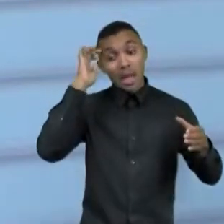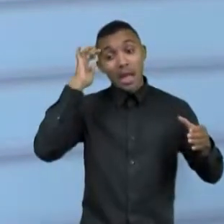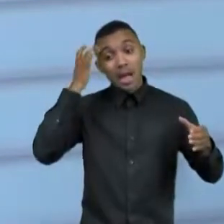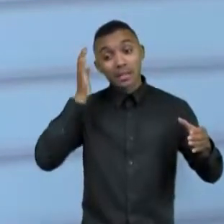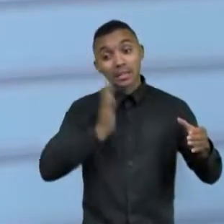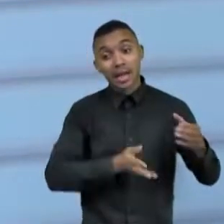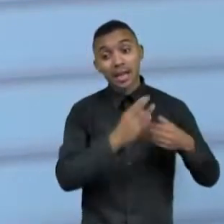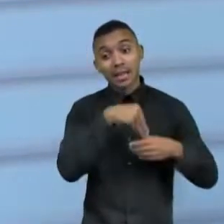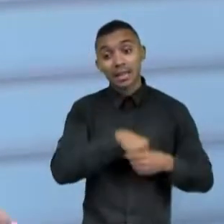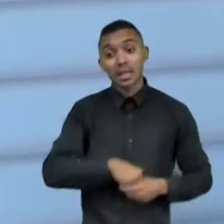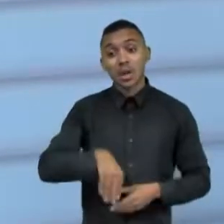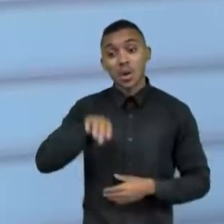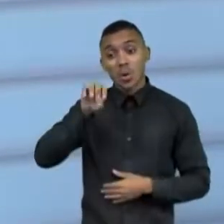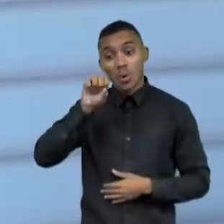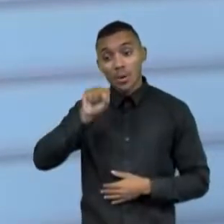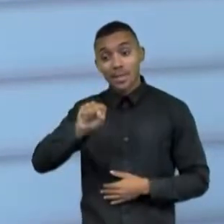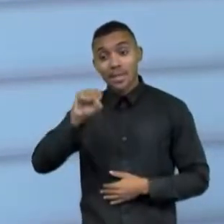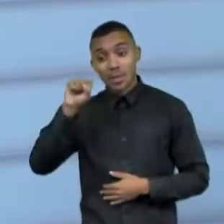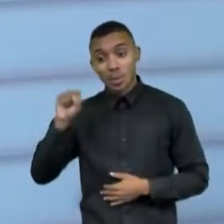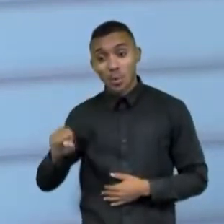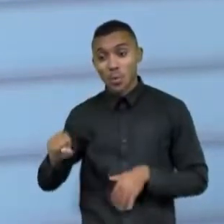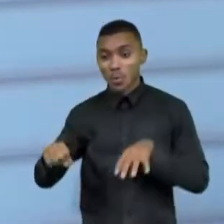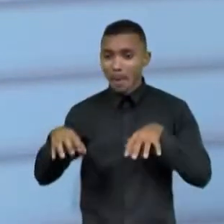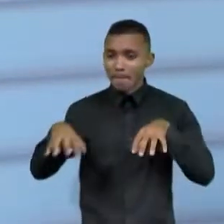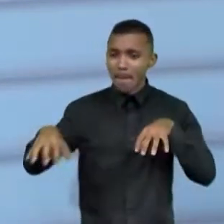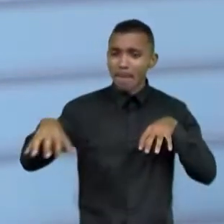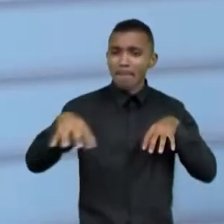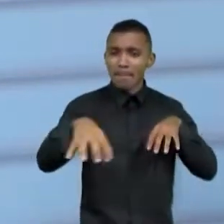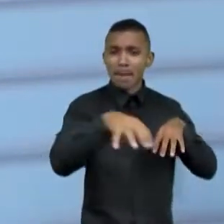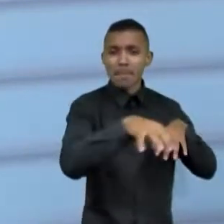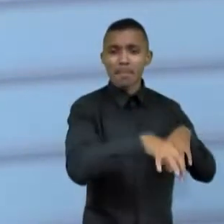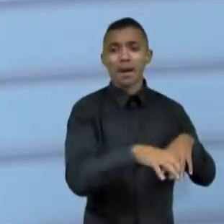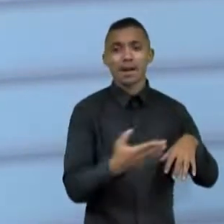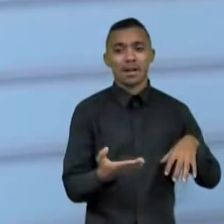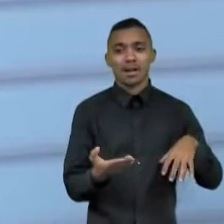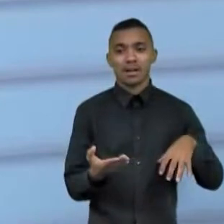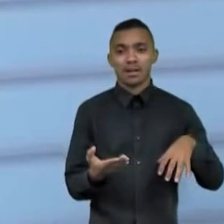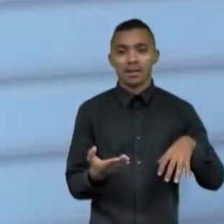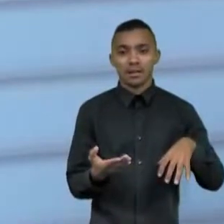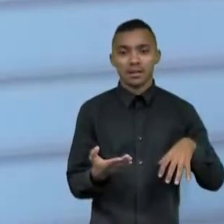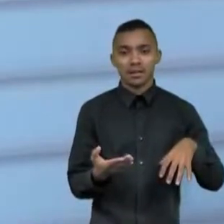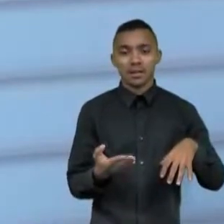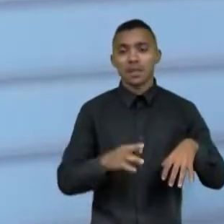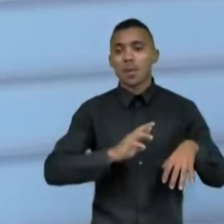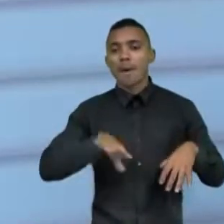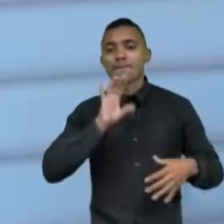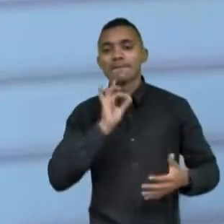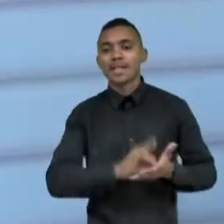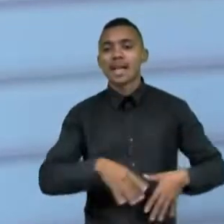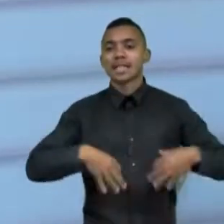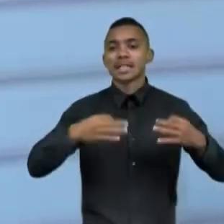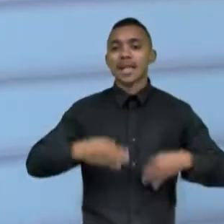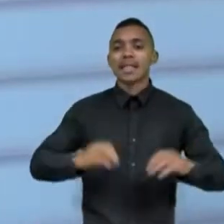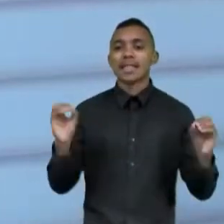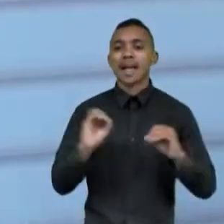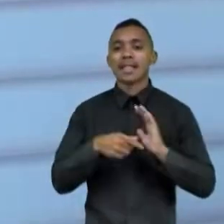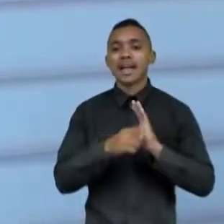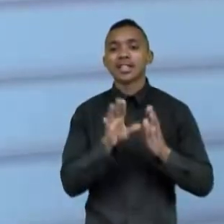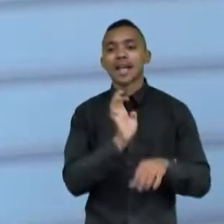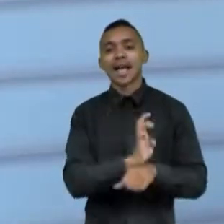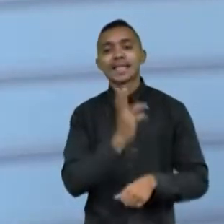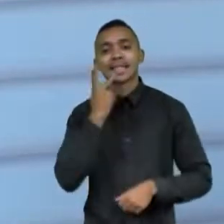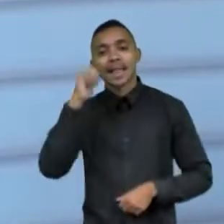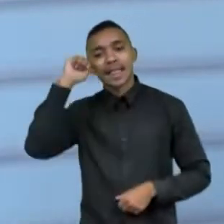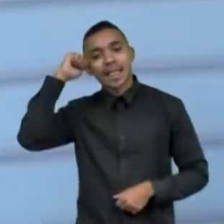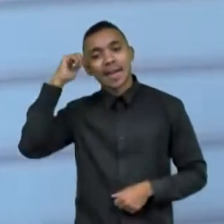de 88 comunidades quilombolas. Então, assim, não existe, essa afirmação de que não existe povos quilombolas no Ceará é